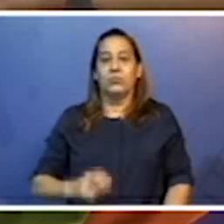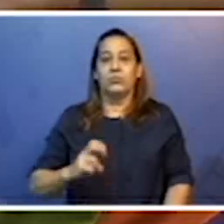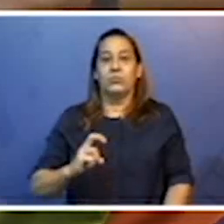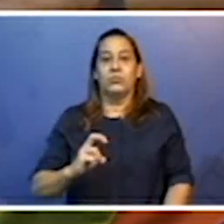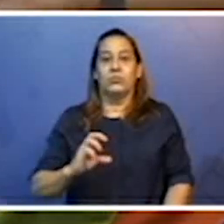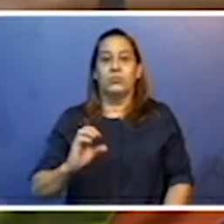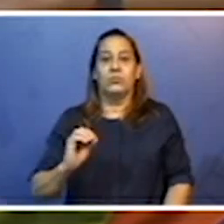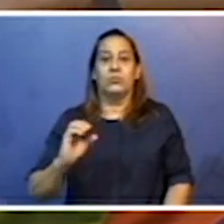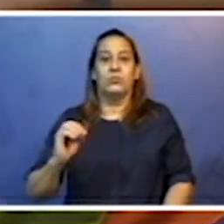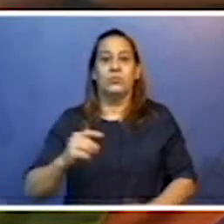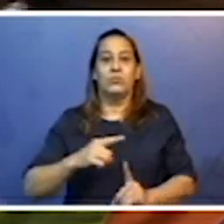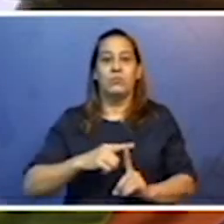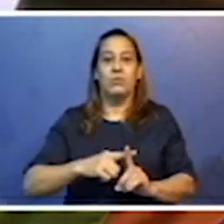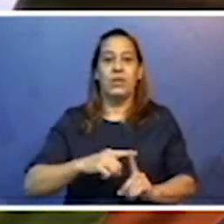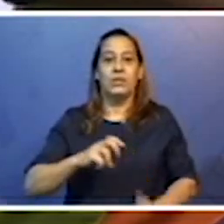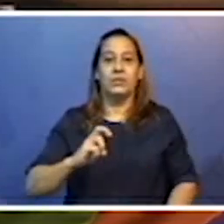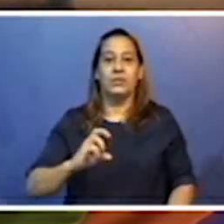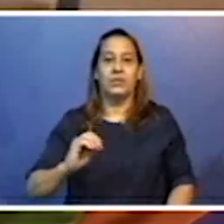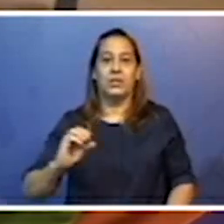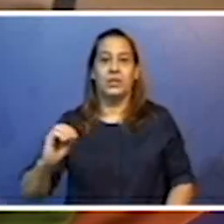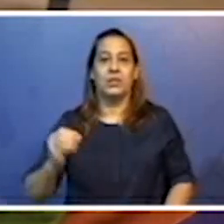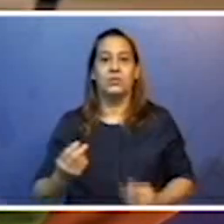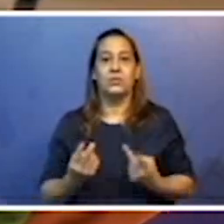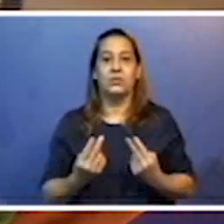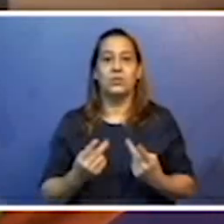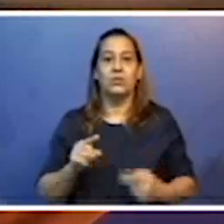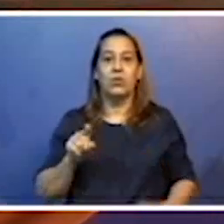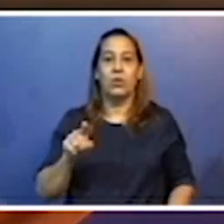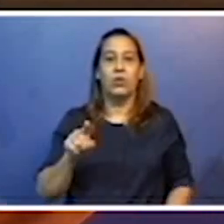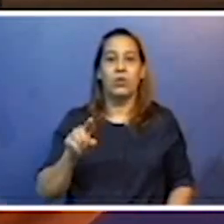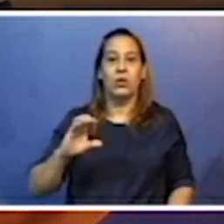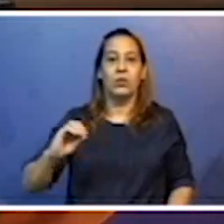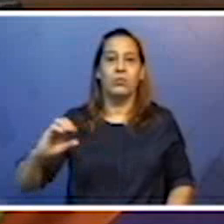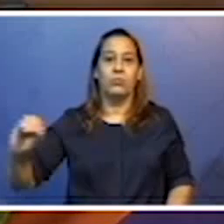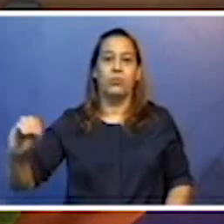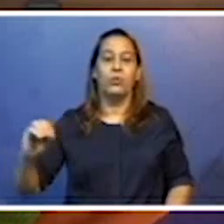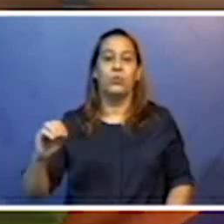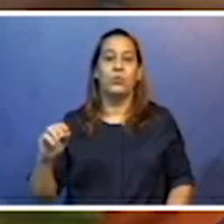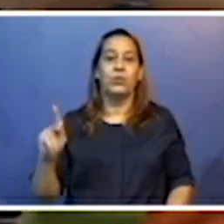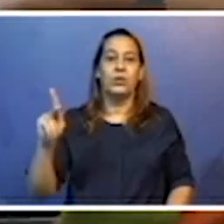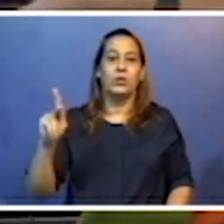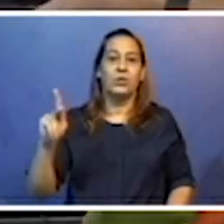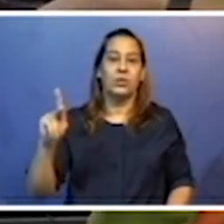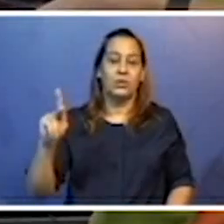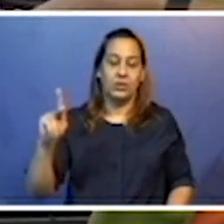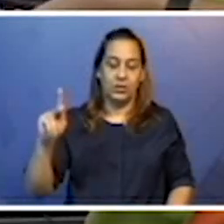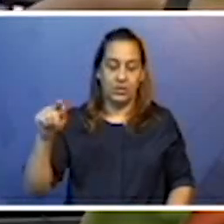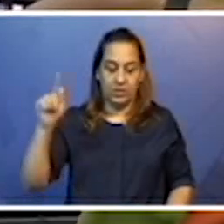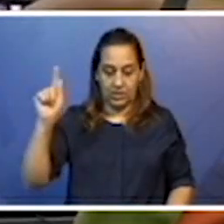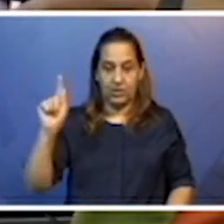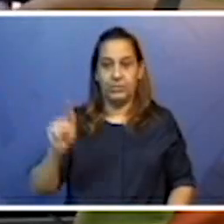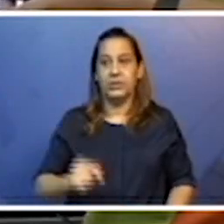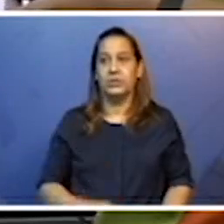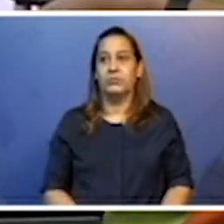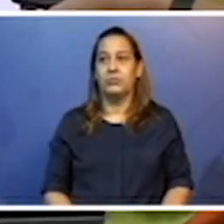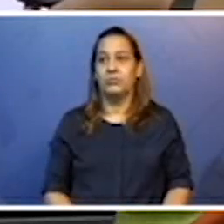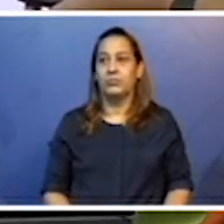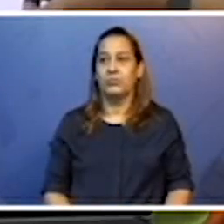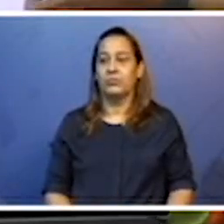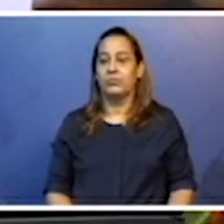500? 1.000 gramas, que não é a mesma coisa que 1 quilo que a Patrícia precisa? Mesma coisa, gente,